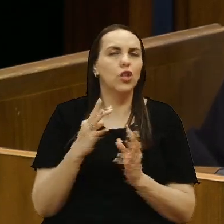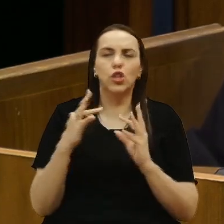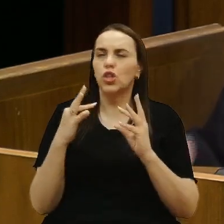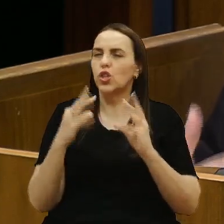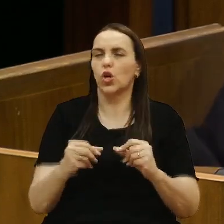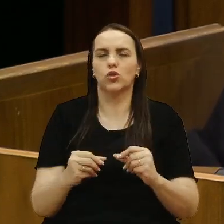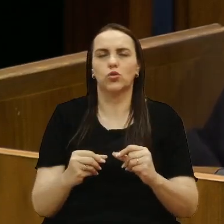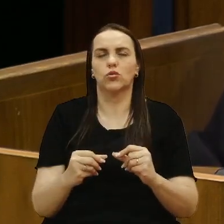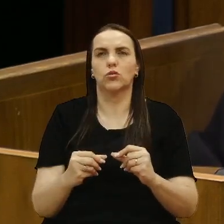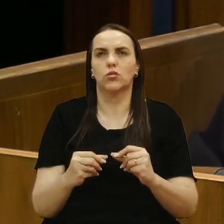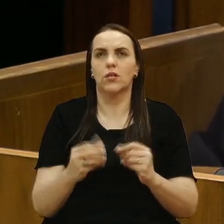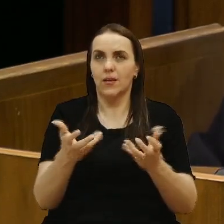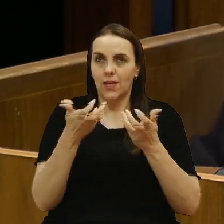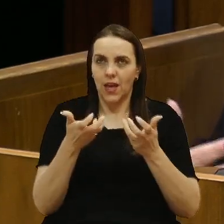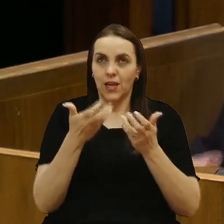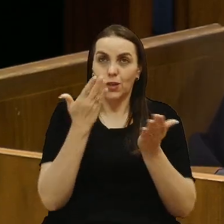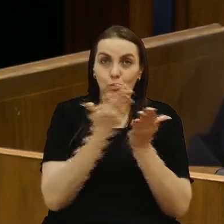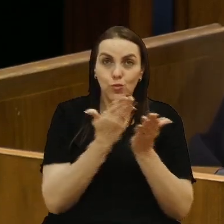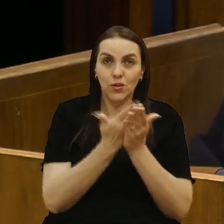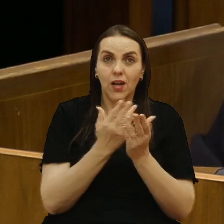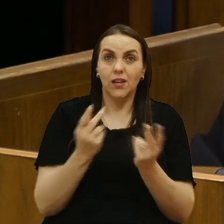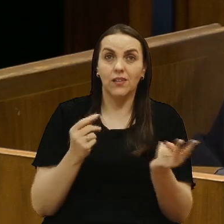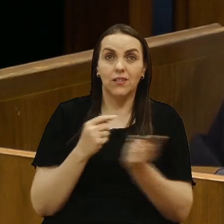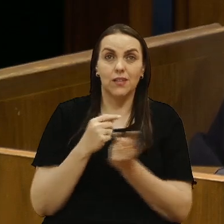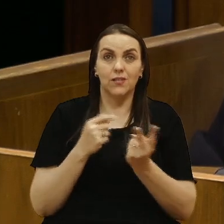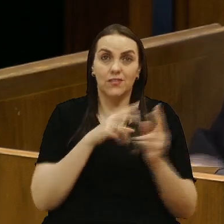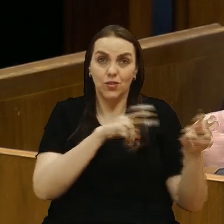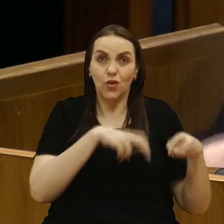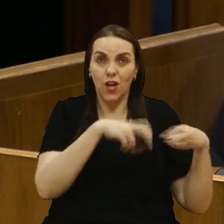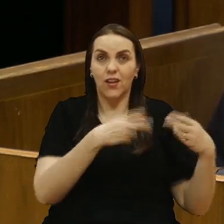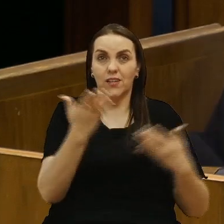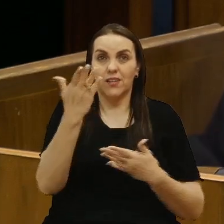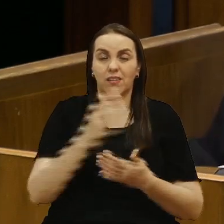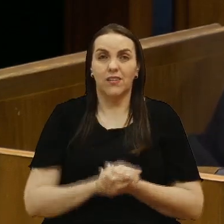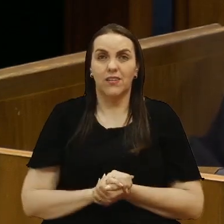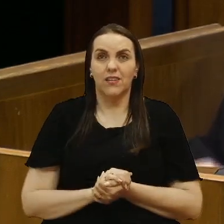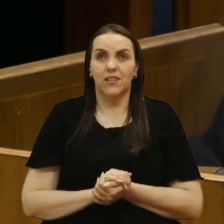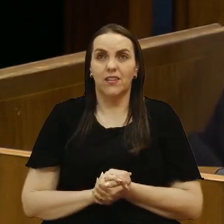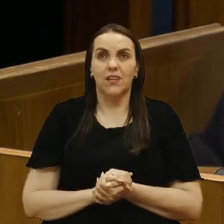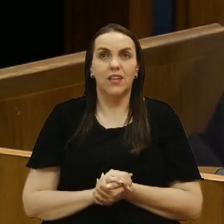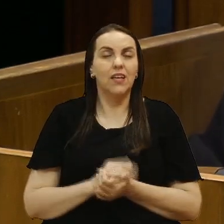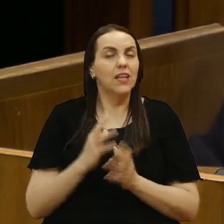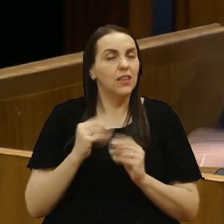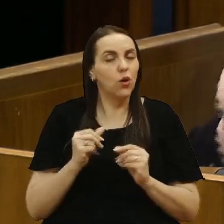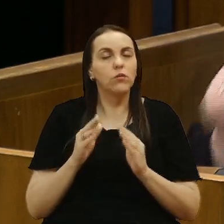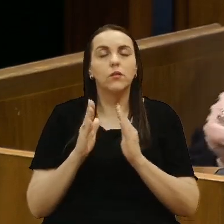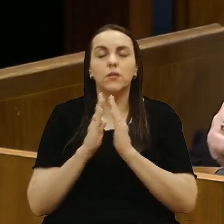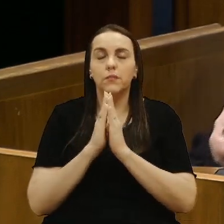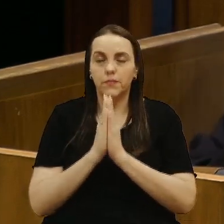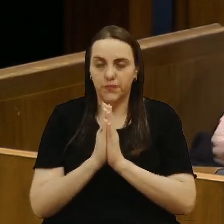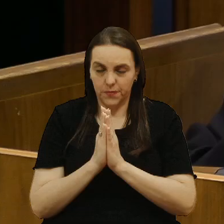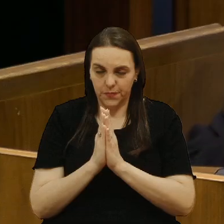todos querem estudar nas escolas de interior. Então, a gente faz um apelo que